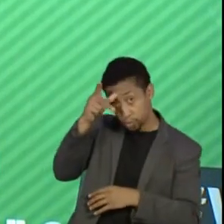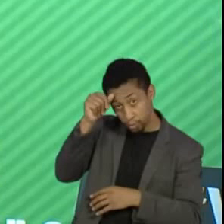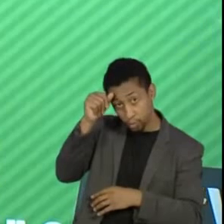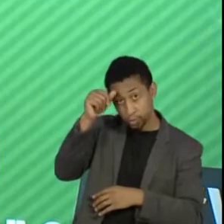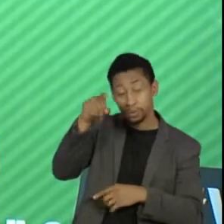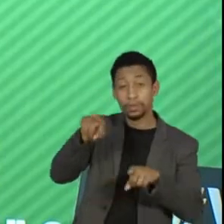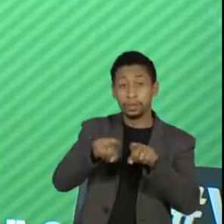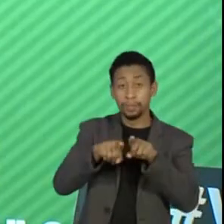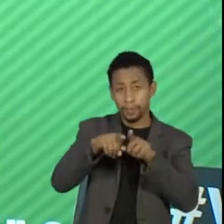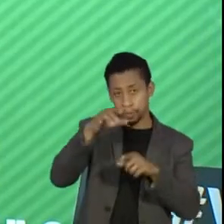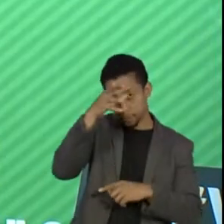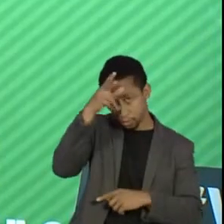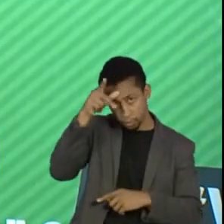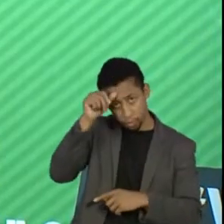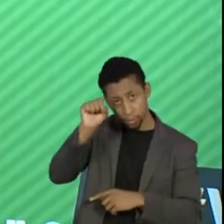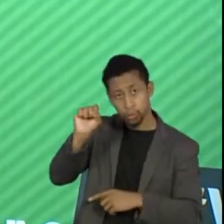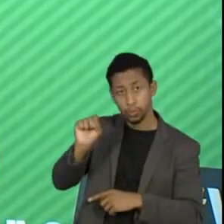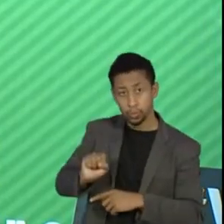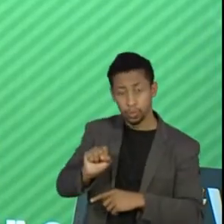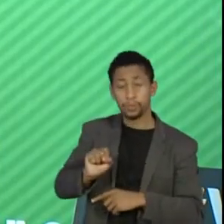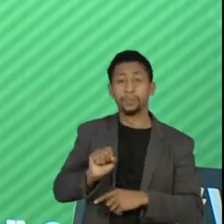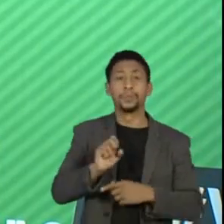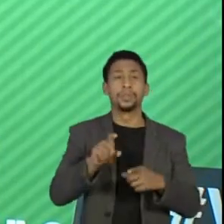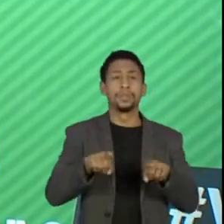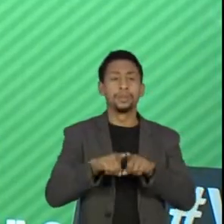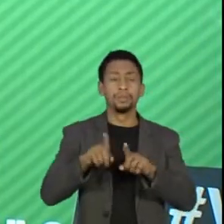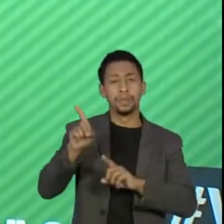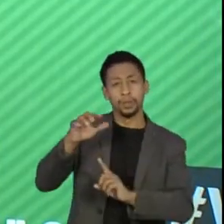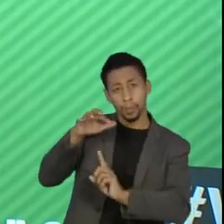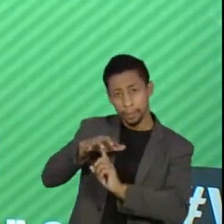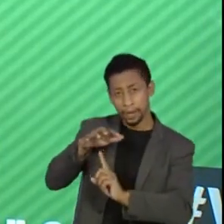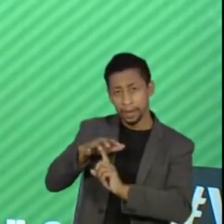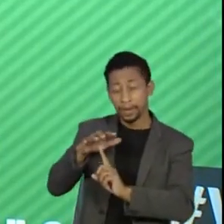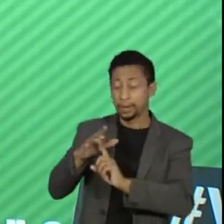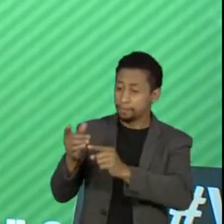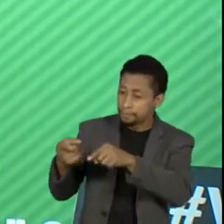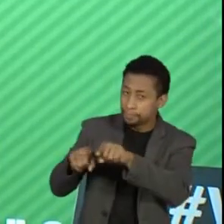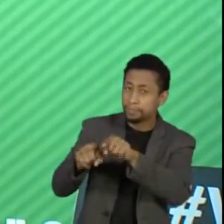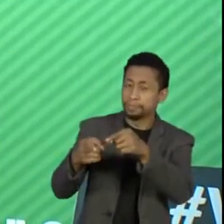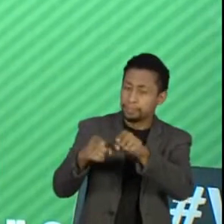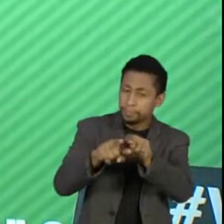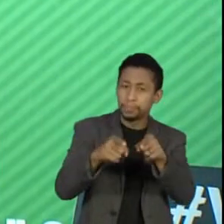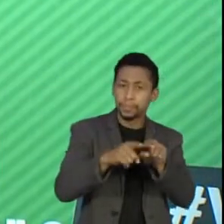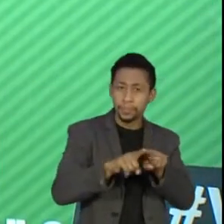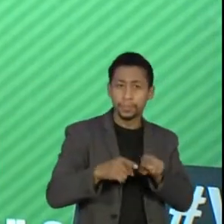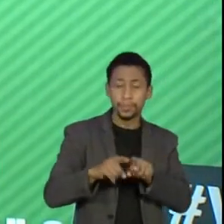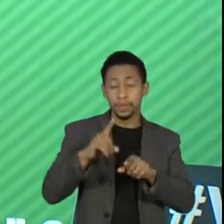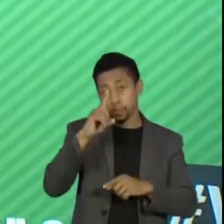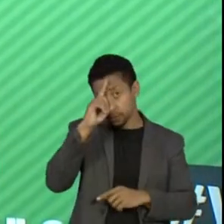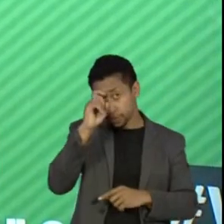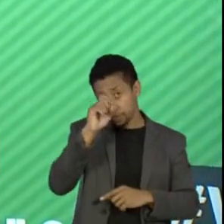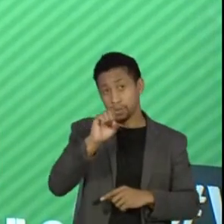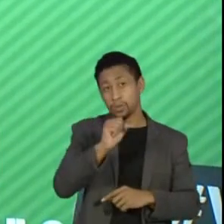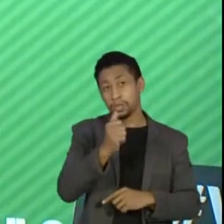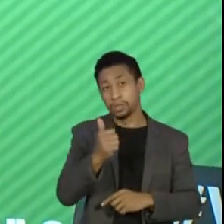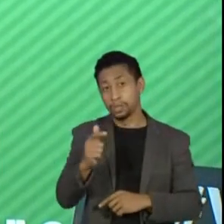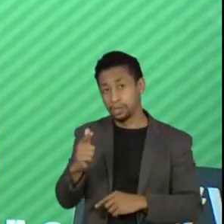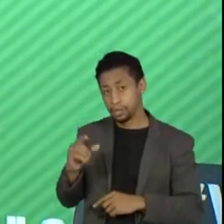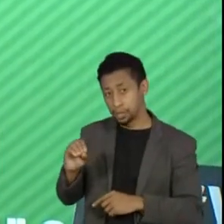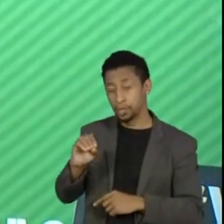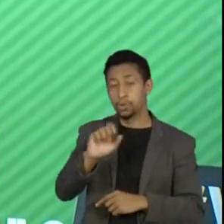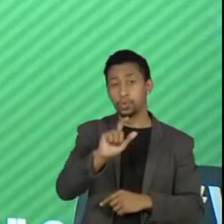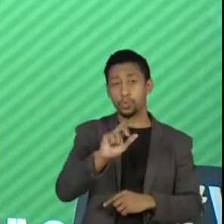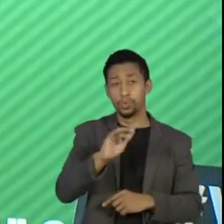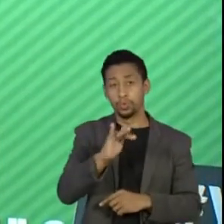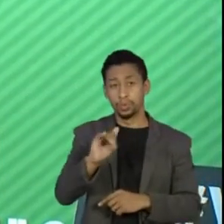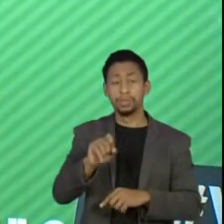Sul, temos na Universidade Federal do Paraná a Sônia, no Hospital São Lucas a Fabiano, e temos